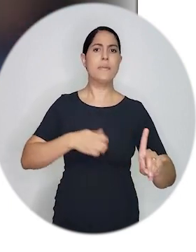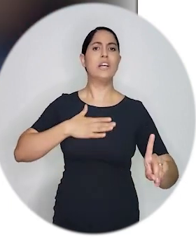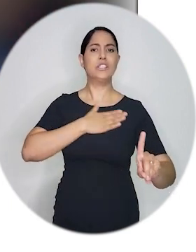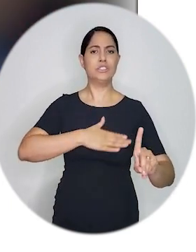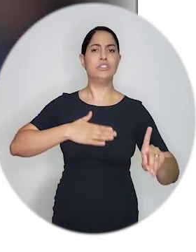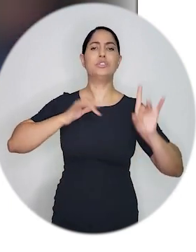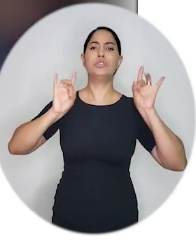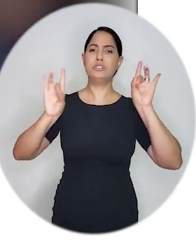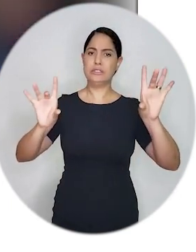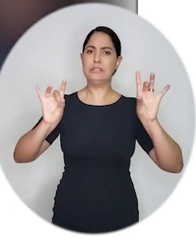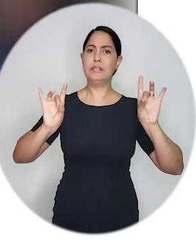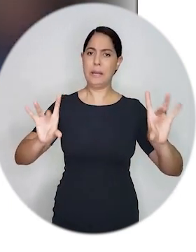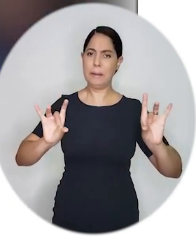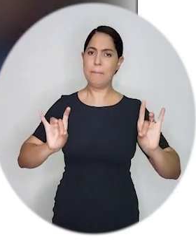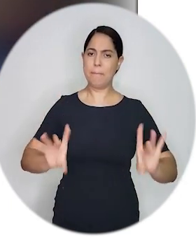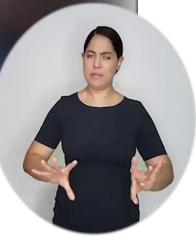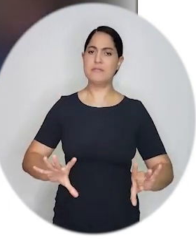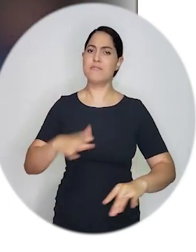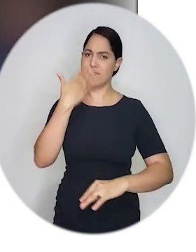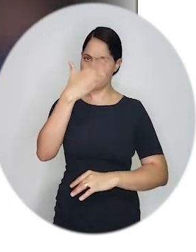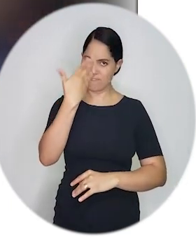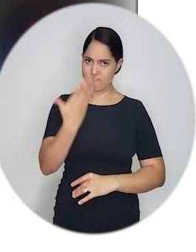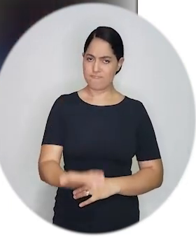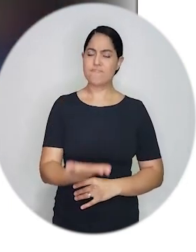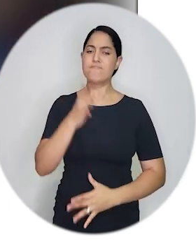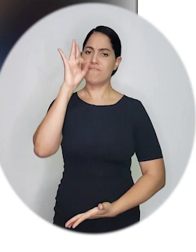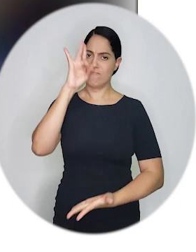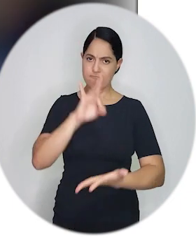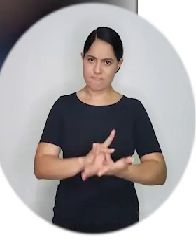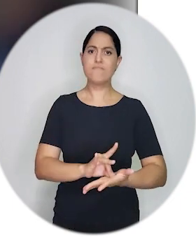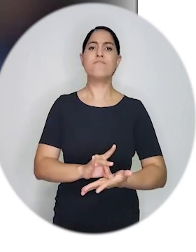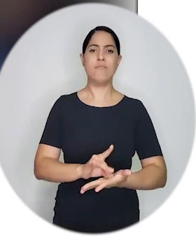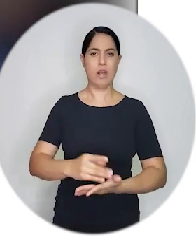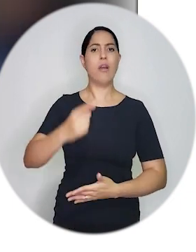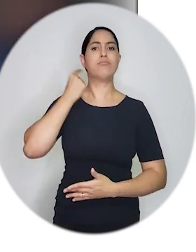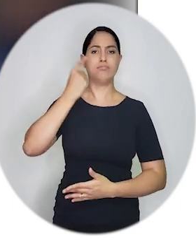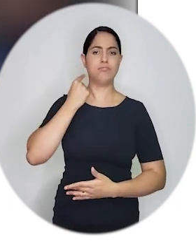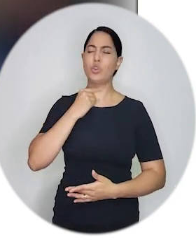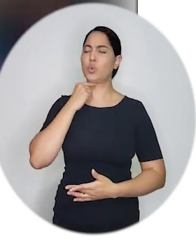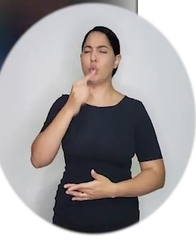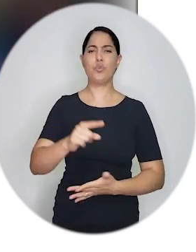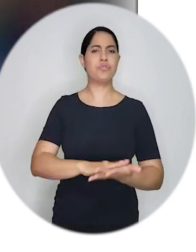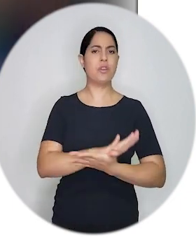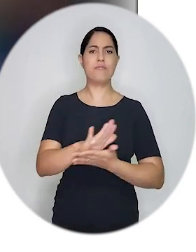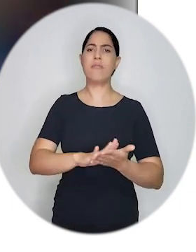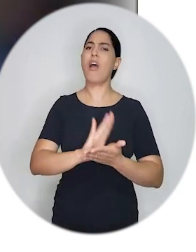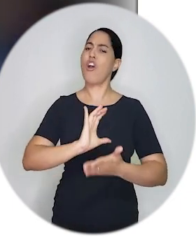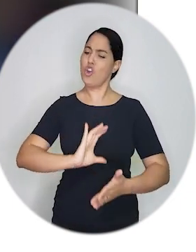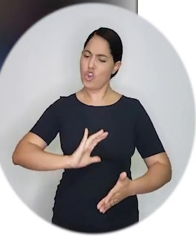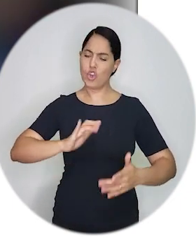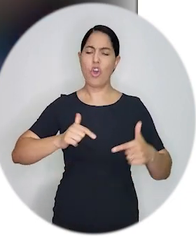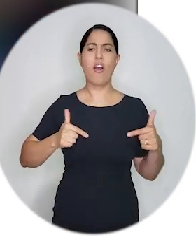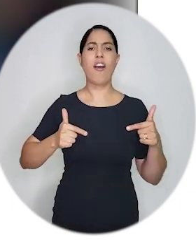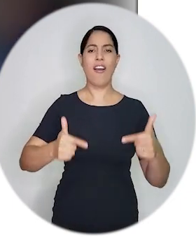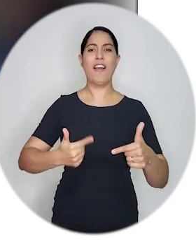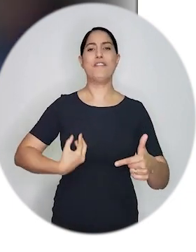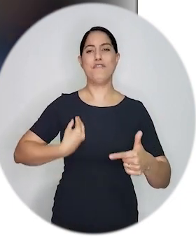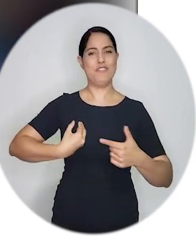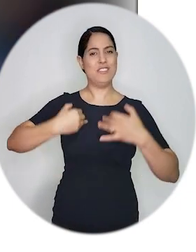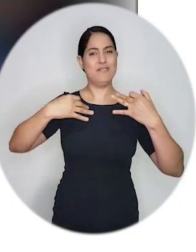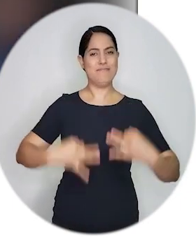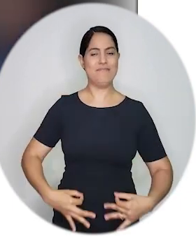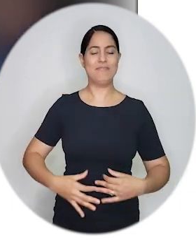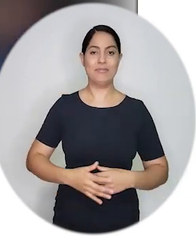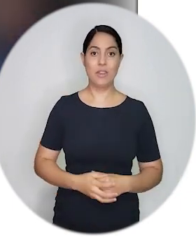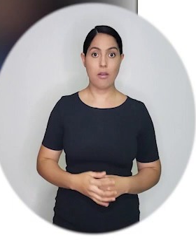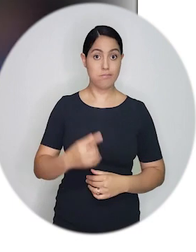ocasião especial para reconhecer que o exercício da advocacia é, sem dúvidas, um ato de coragem e